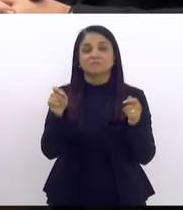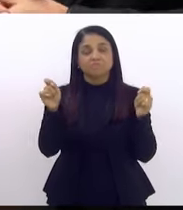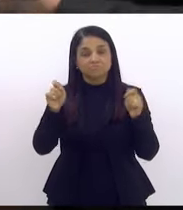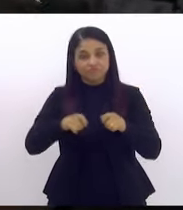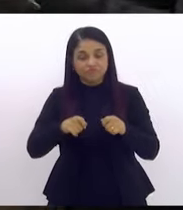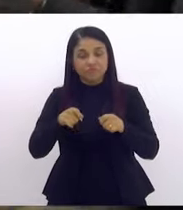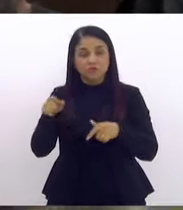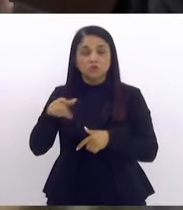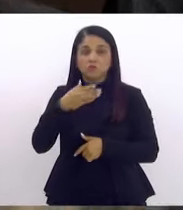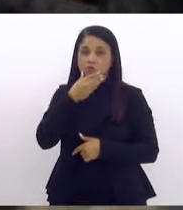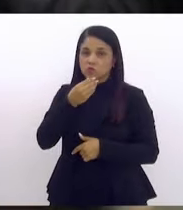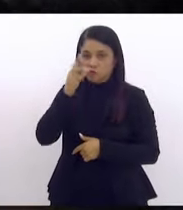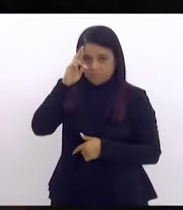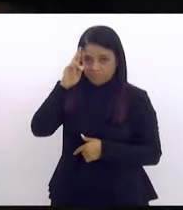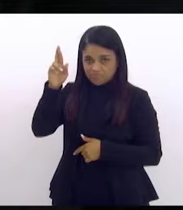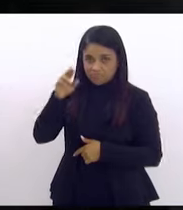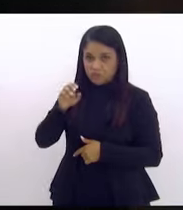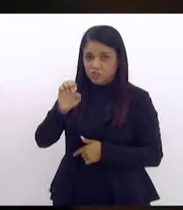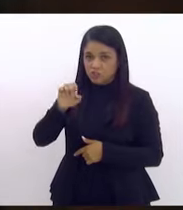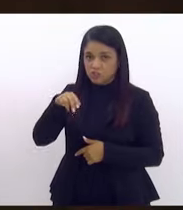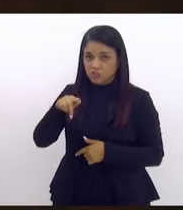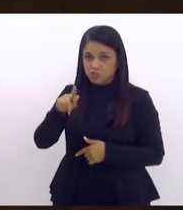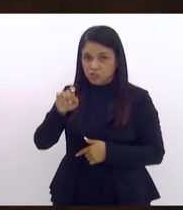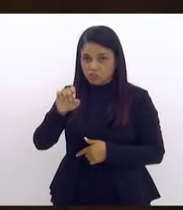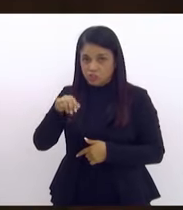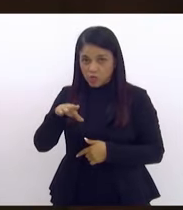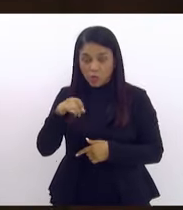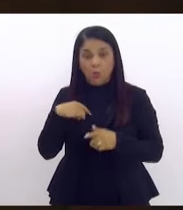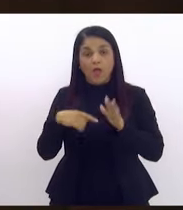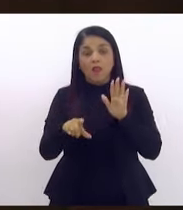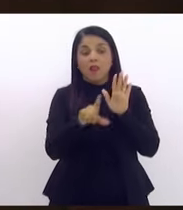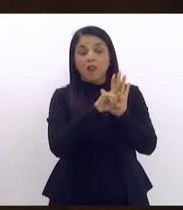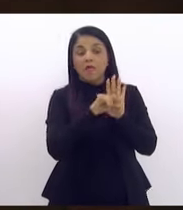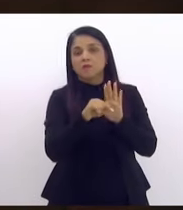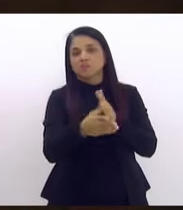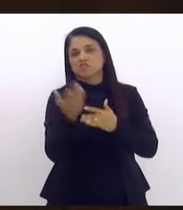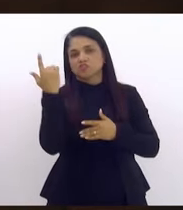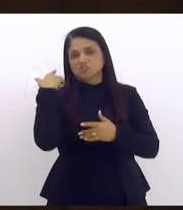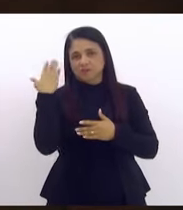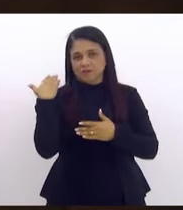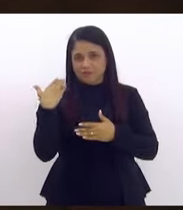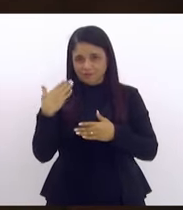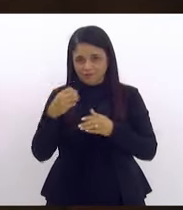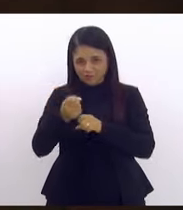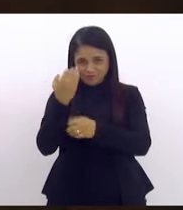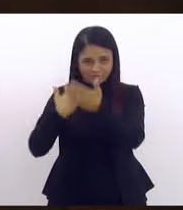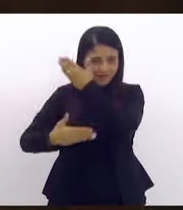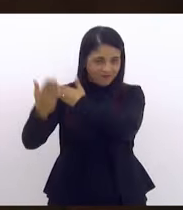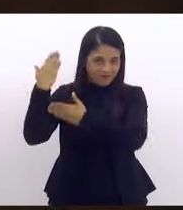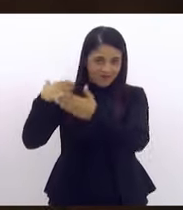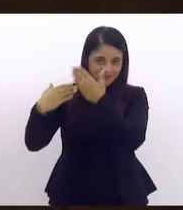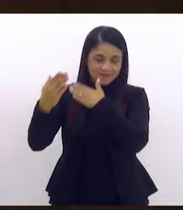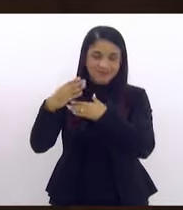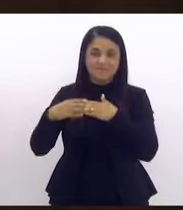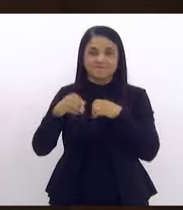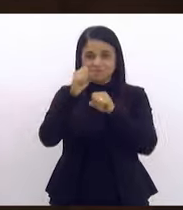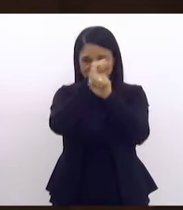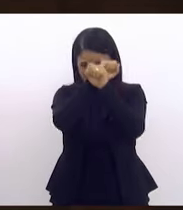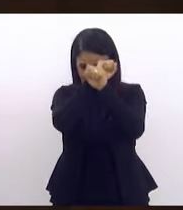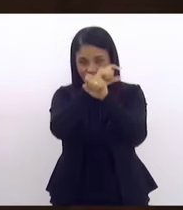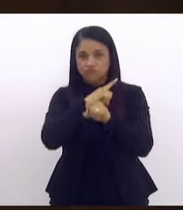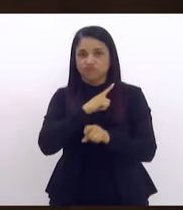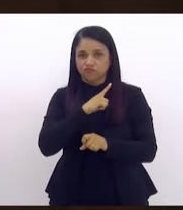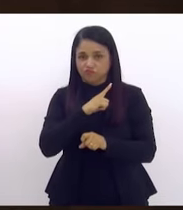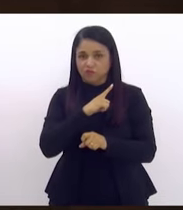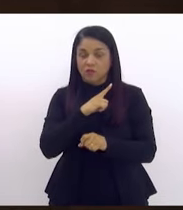de engenho terem escravos era a legislação à época. Era o ato jurídico perfeito. E é que eu já fico imaginando o